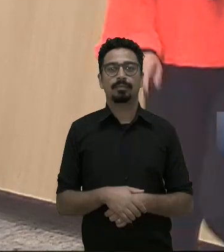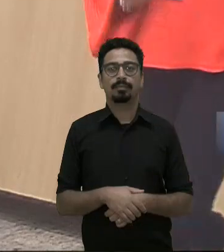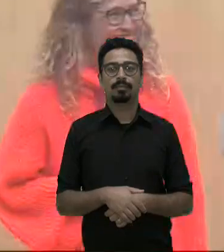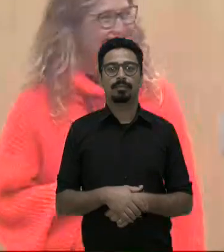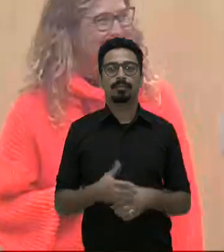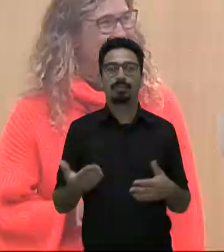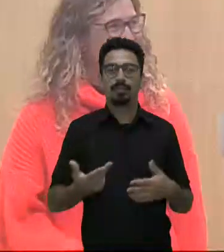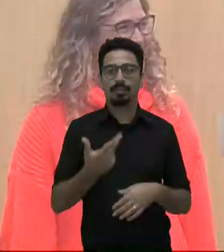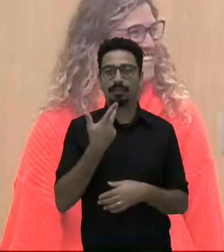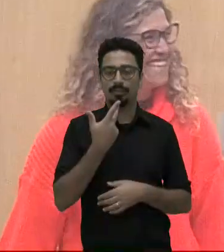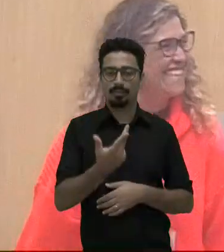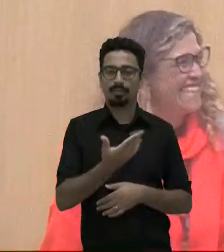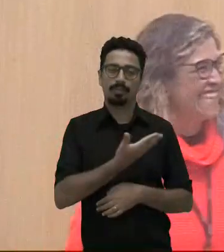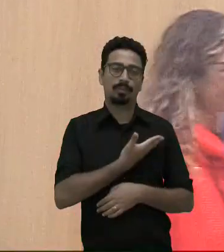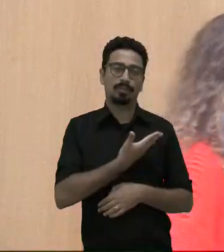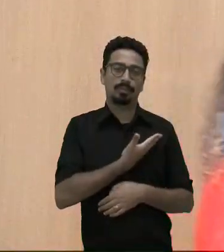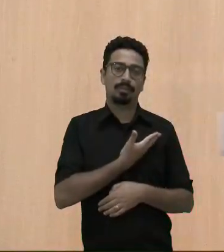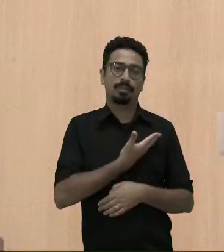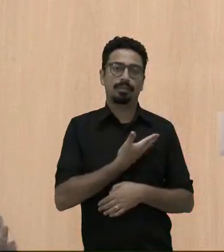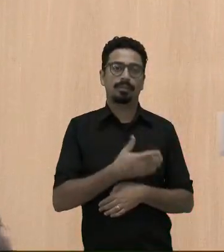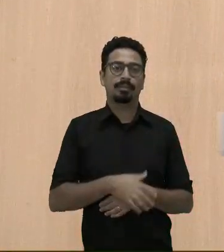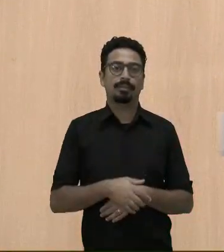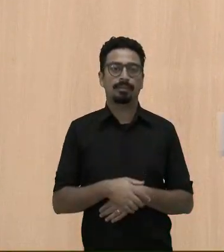Concedemos a palavra ao nosso amigo aí.